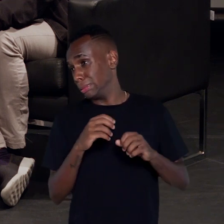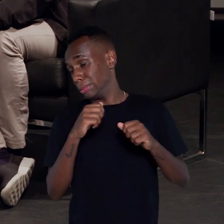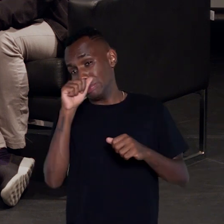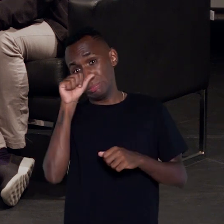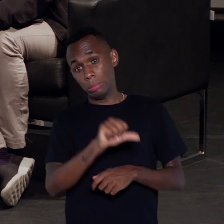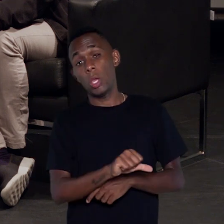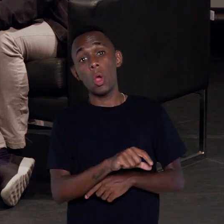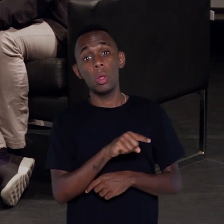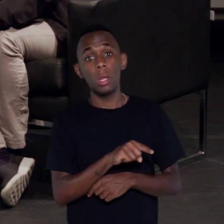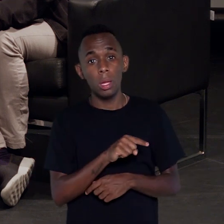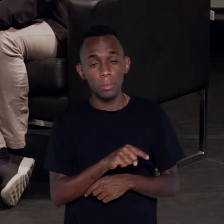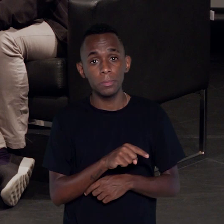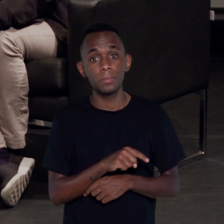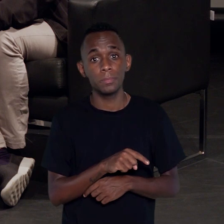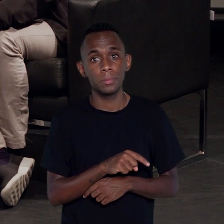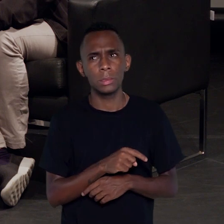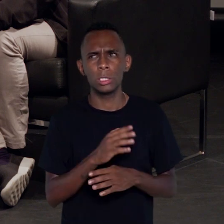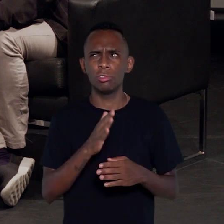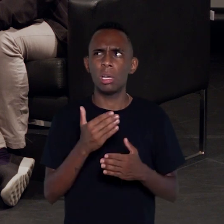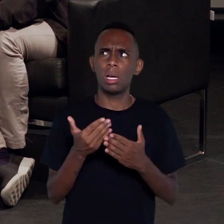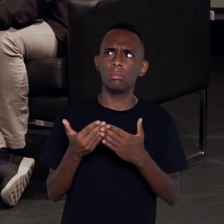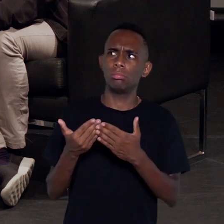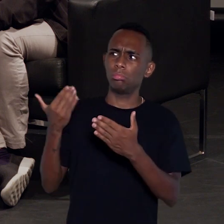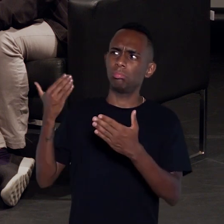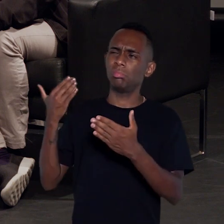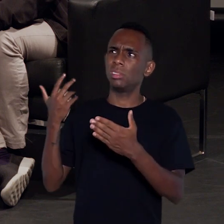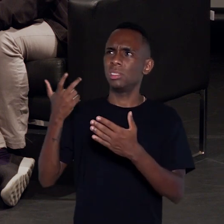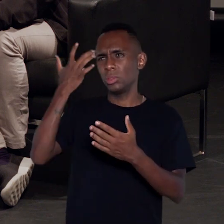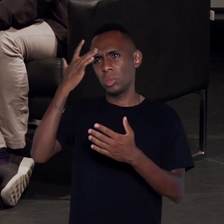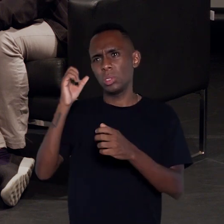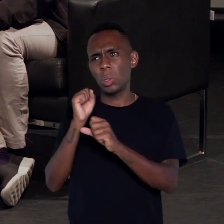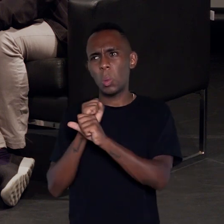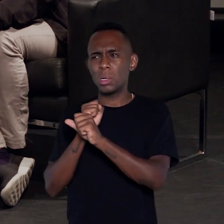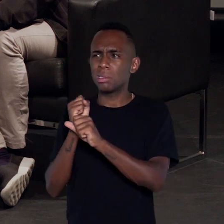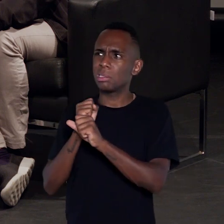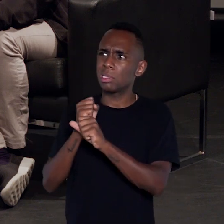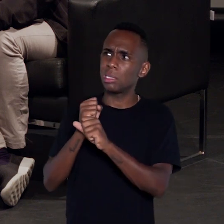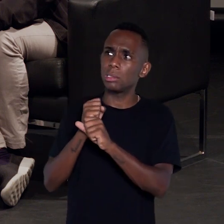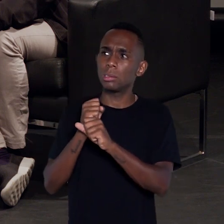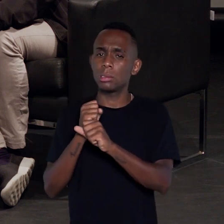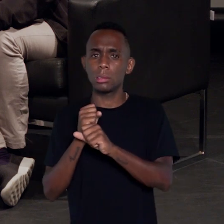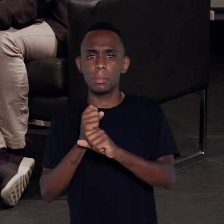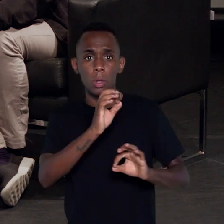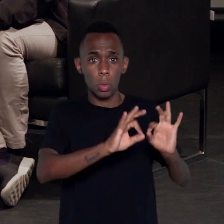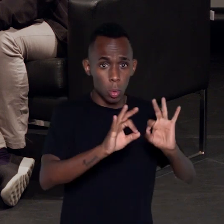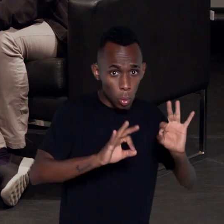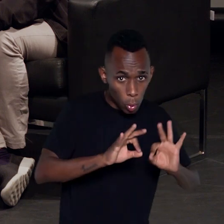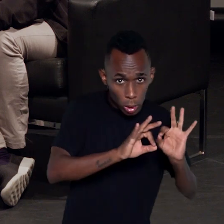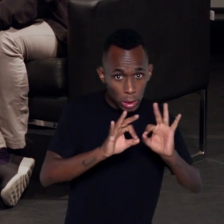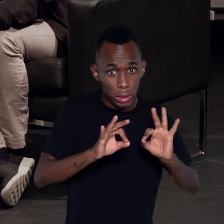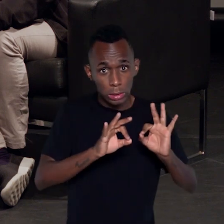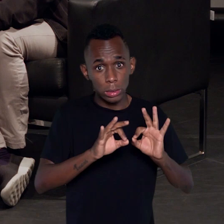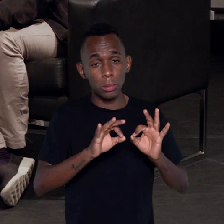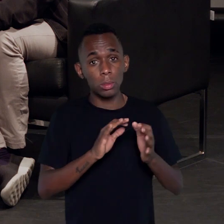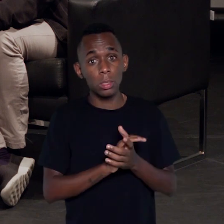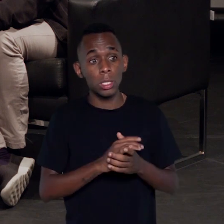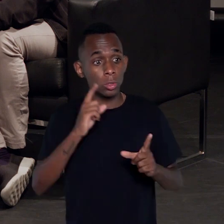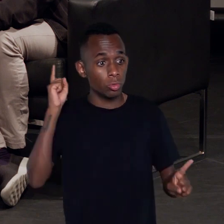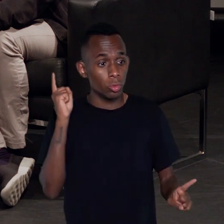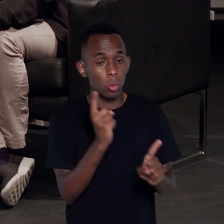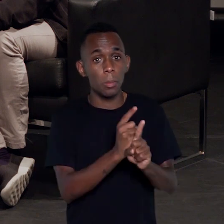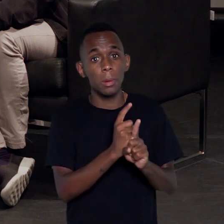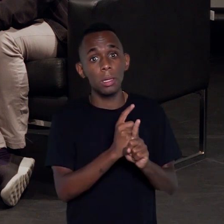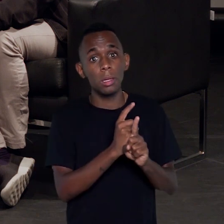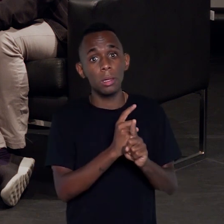horrível. E há pouco tempo, não sei quantos anos atrás, quando eles começaram a revitalizar o Cais do Valongo,